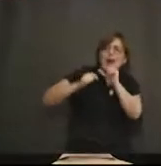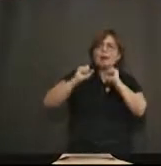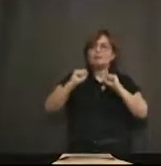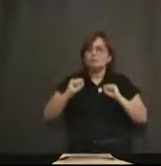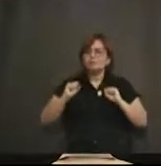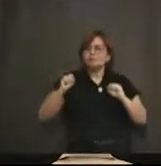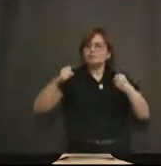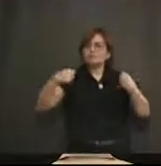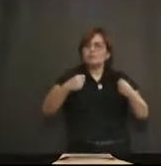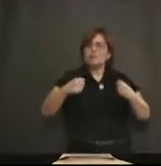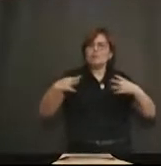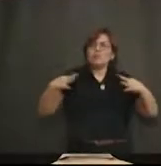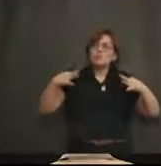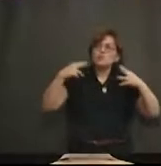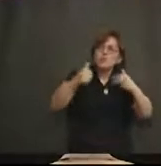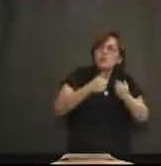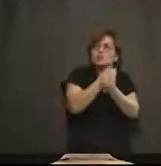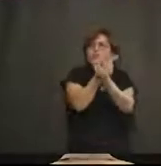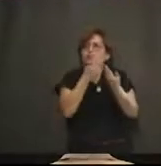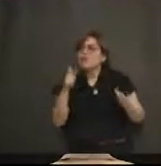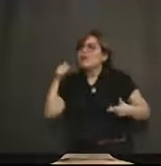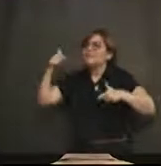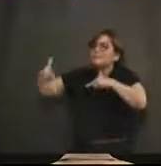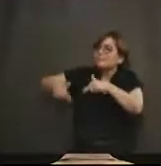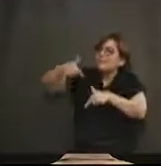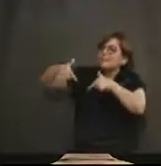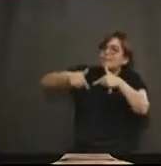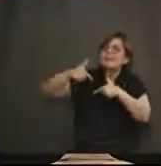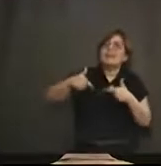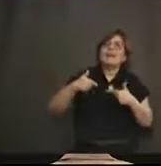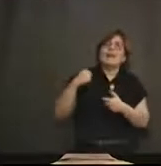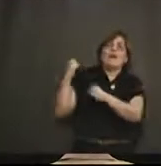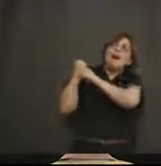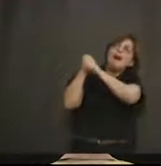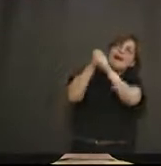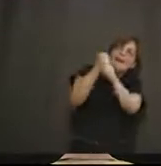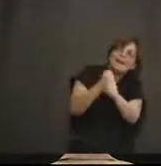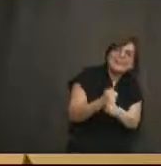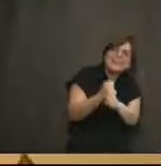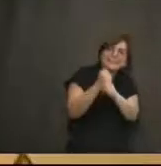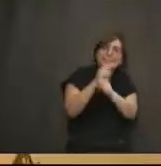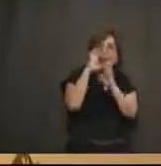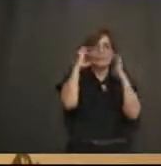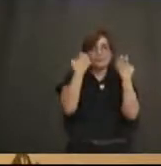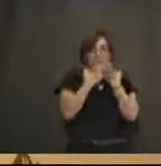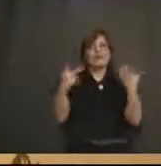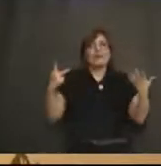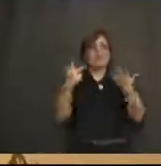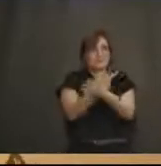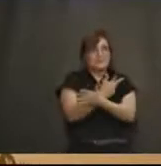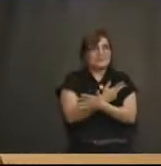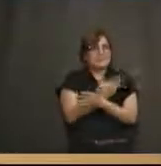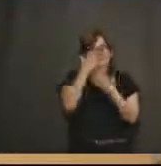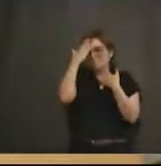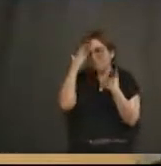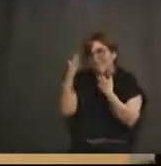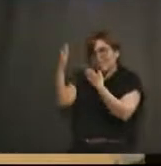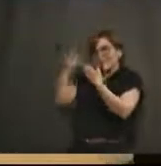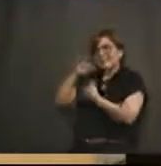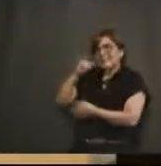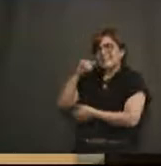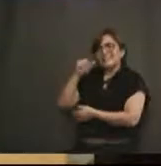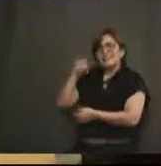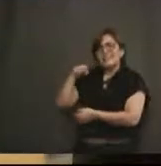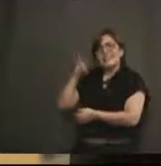tudo que foi feito ao longo de todos esses meses, eu diria anos, para que esse evento realizasse. Muito obrigado, Janete.